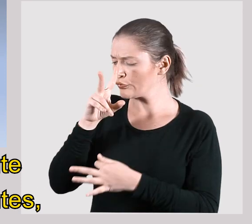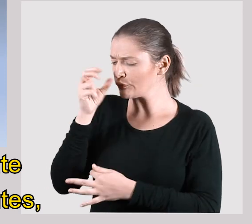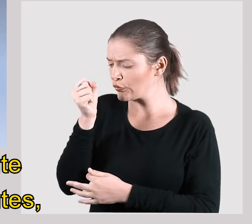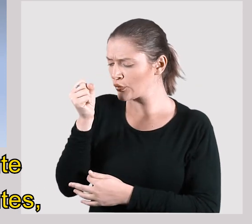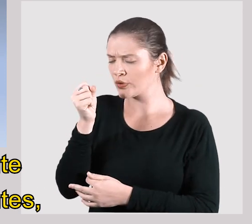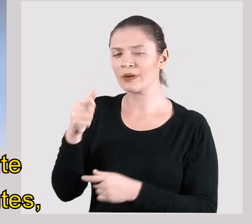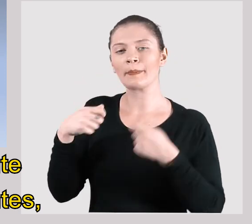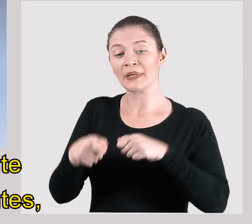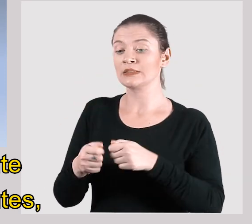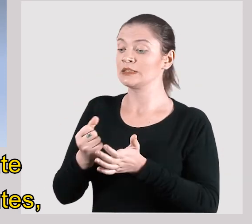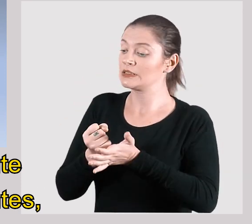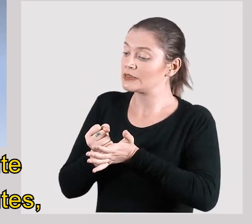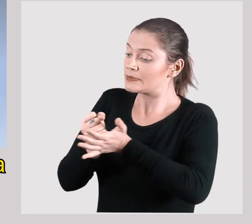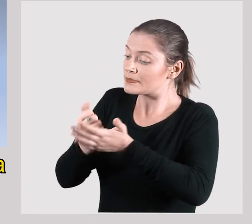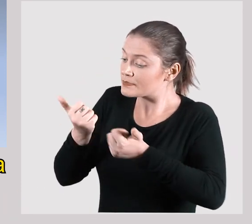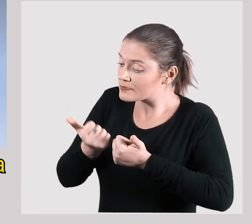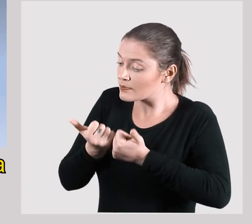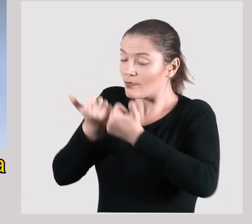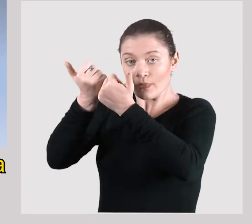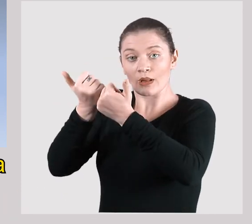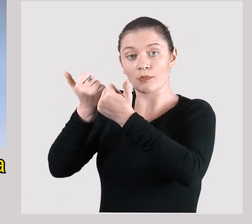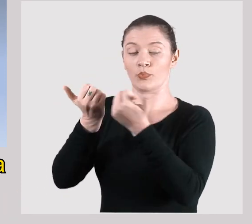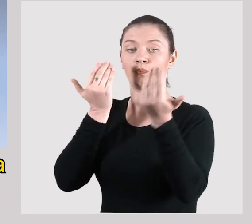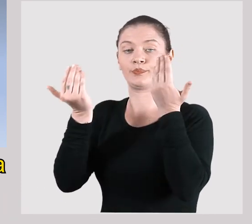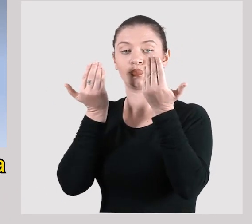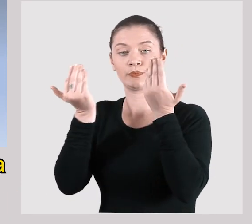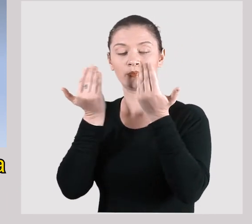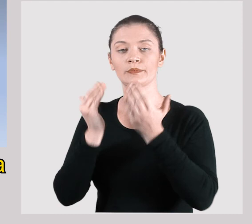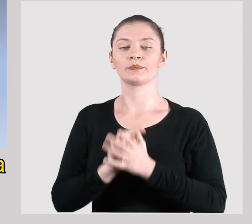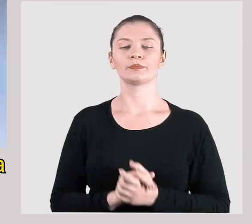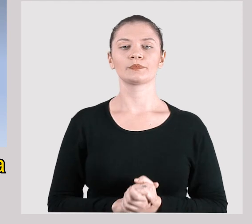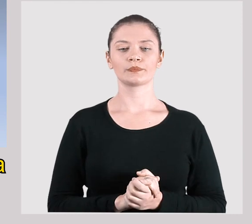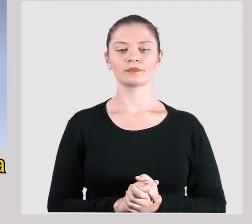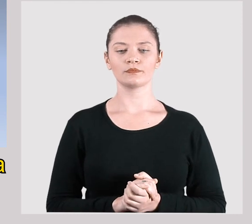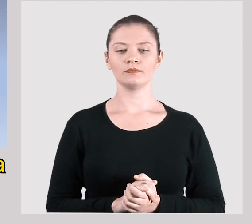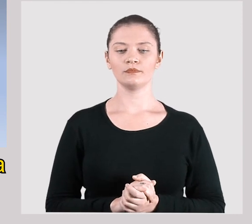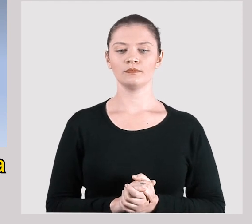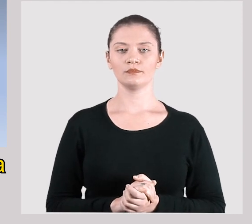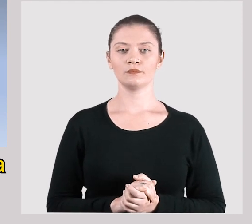tem que amparar esses adolescentes, dar um apoio psicológico. Então,